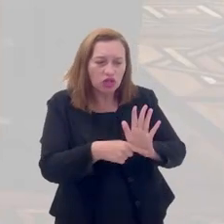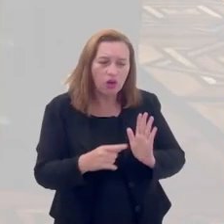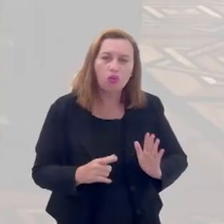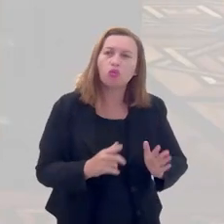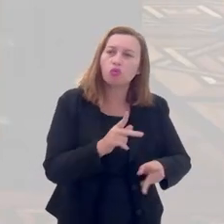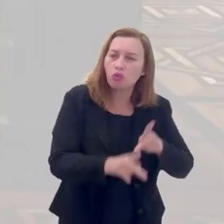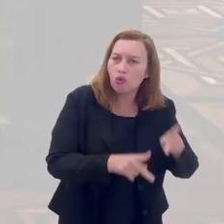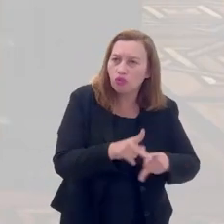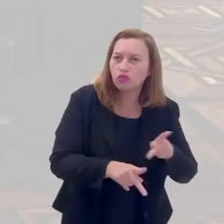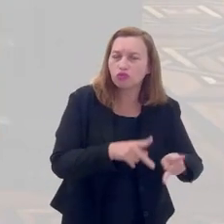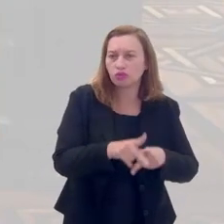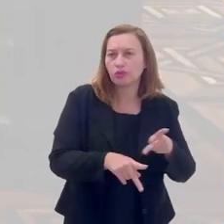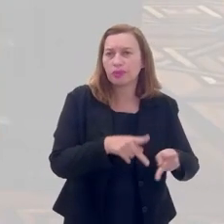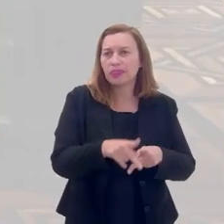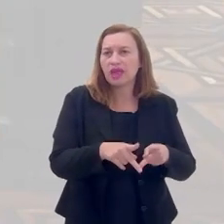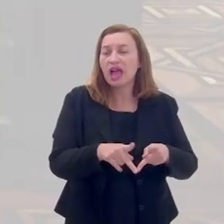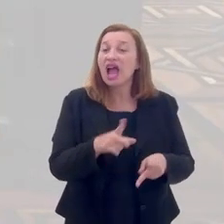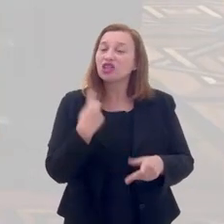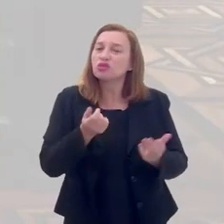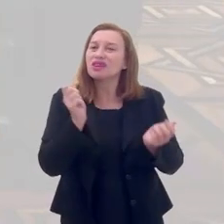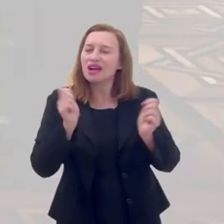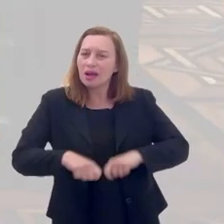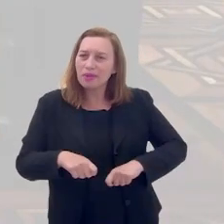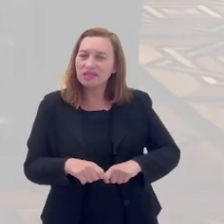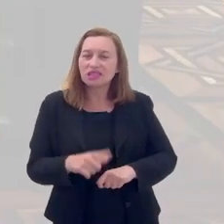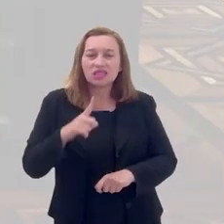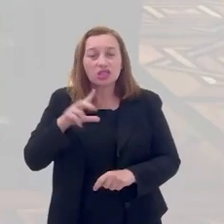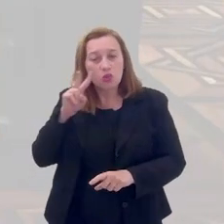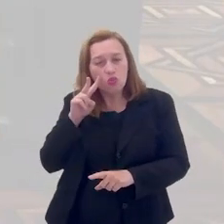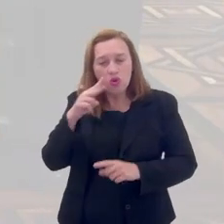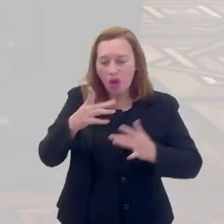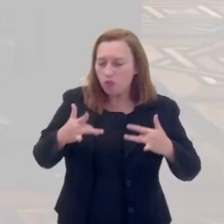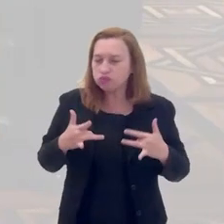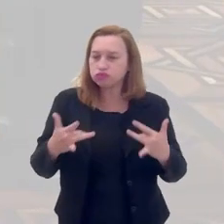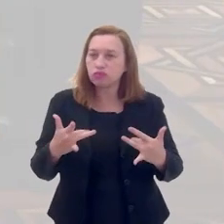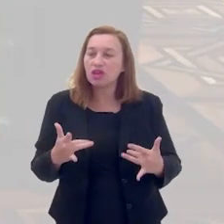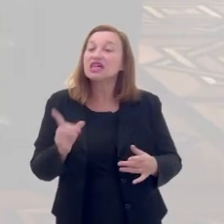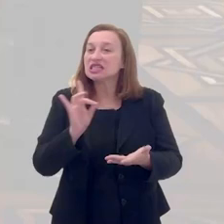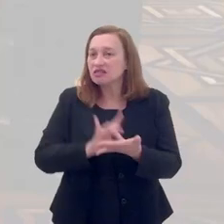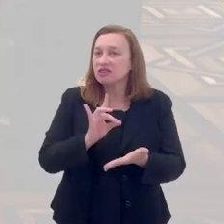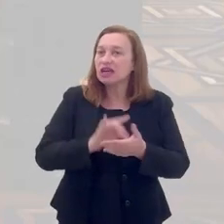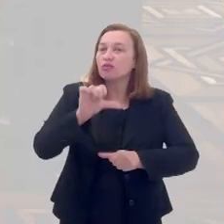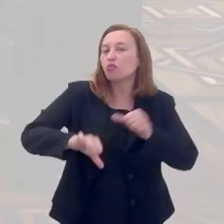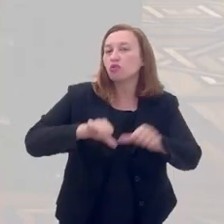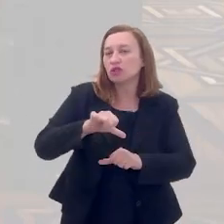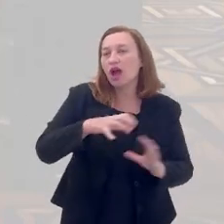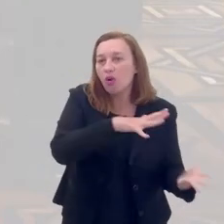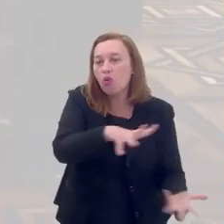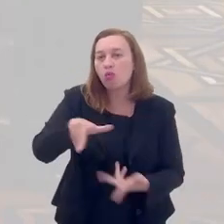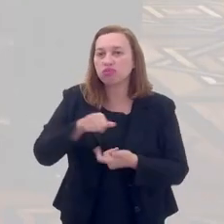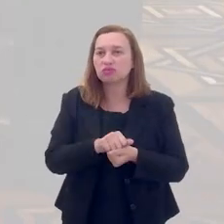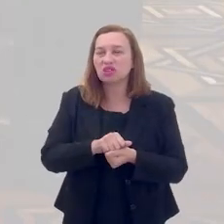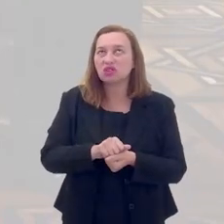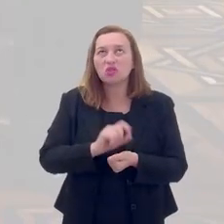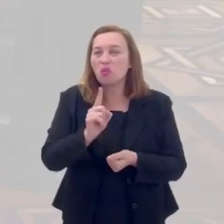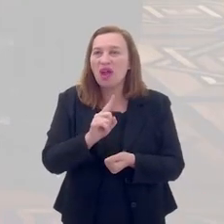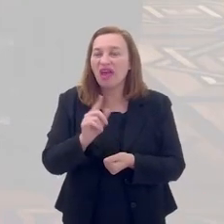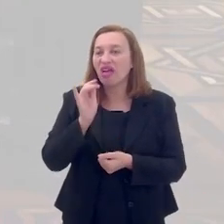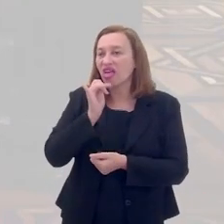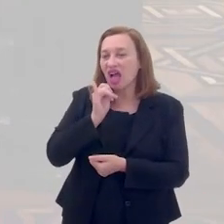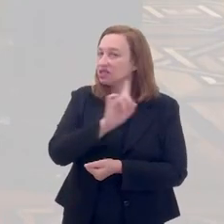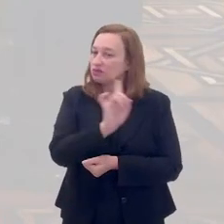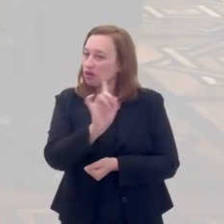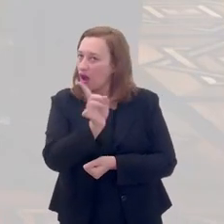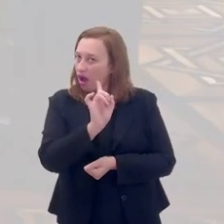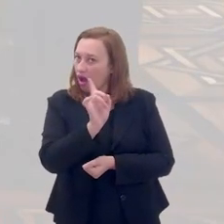favorecido Então a nossa capacidade de ter um olhar fraterno pode de verdade mudar o mundo isso não é retórica não